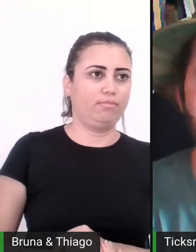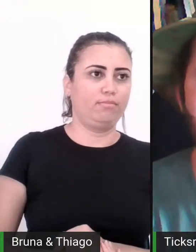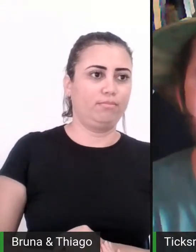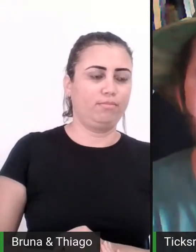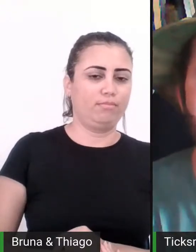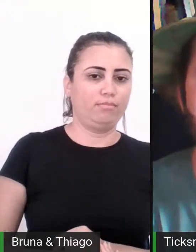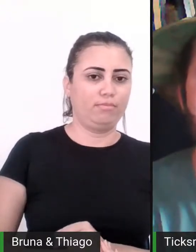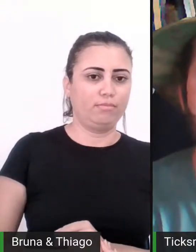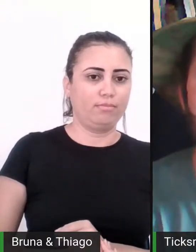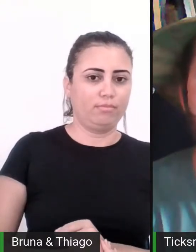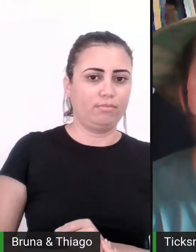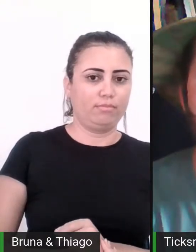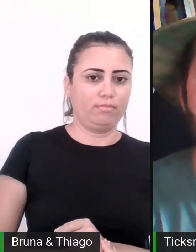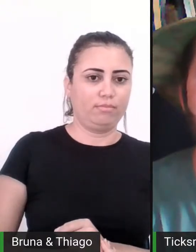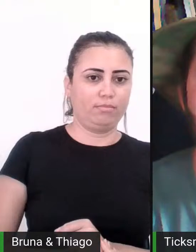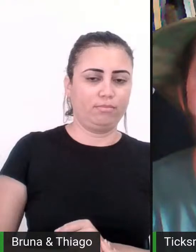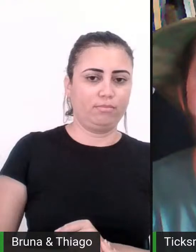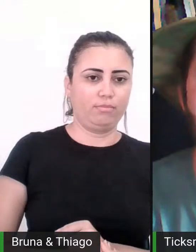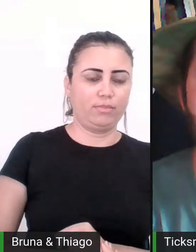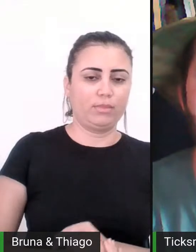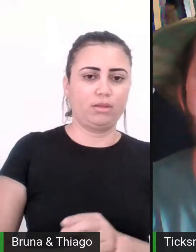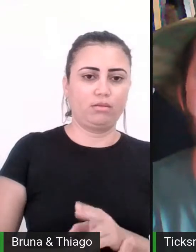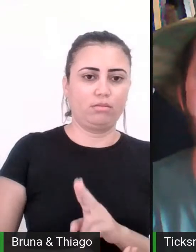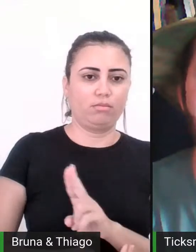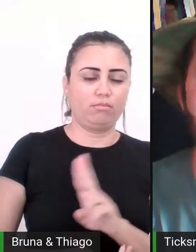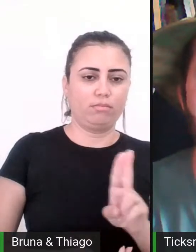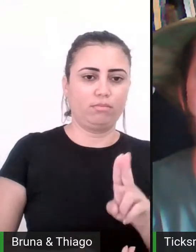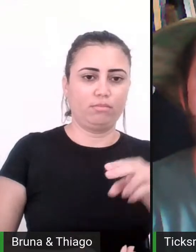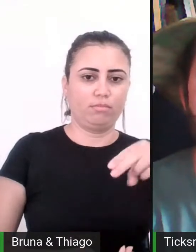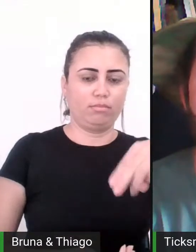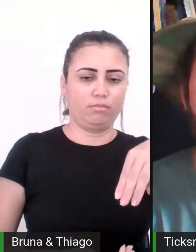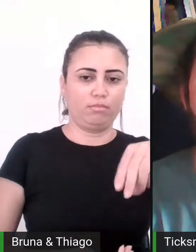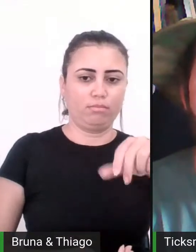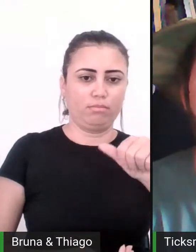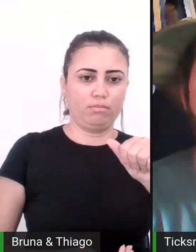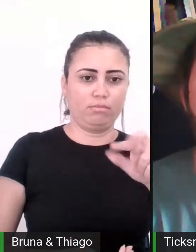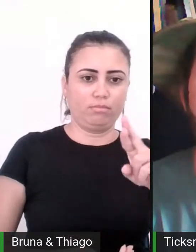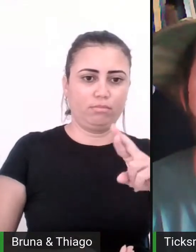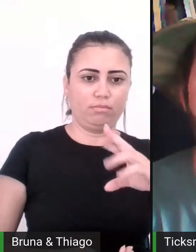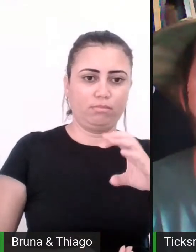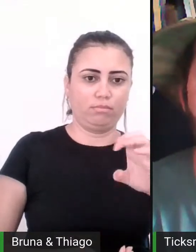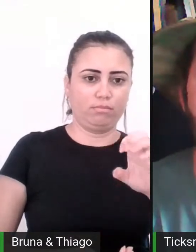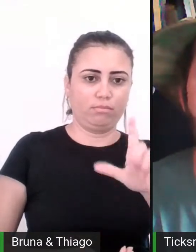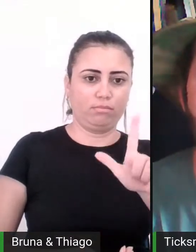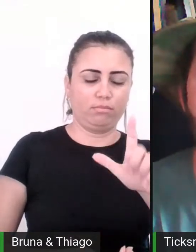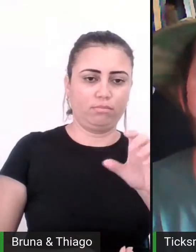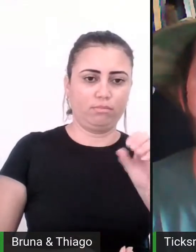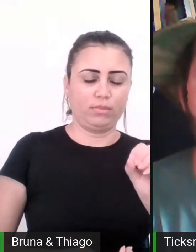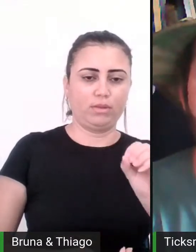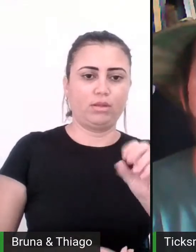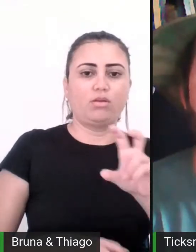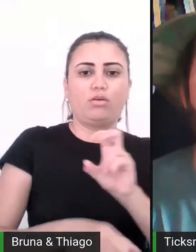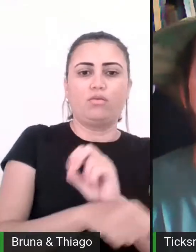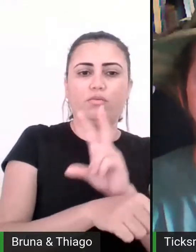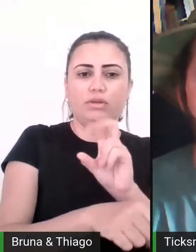Do Marcelo Leite. Ele pergunta assim: o veneno da lacraia pode ser fatal?